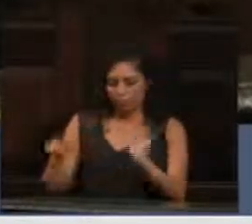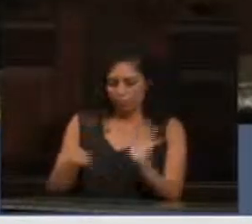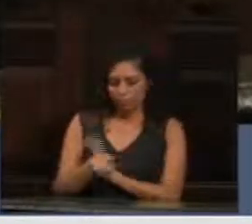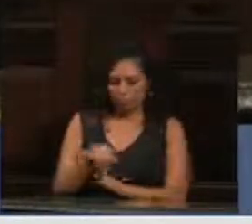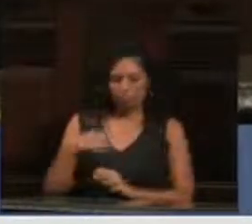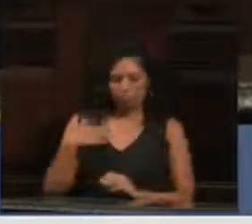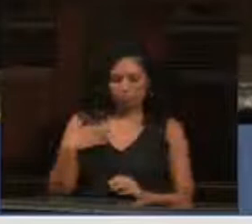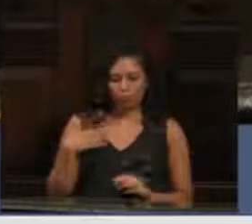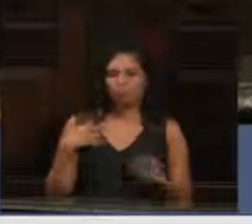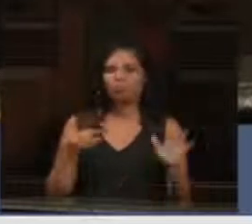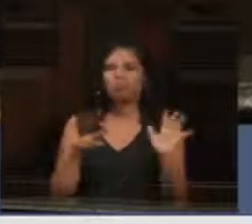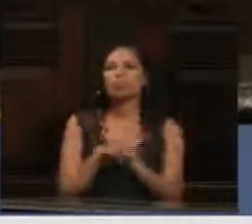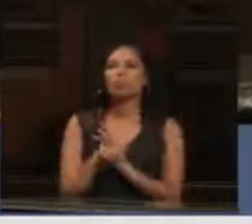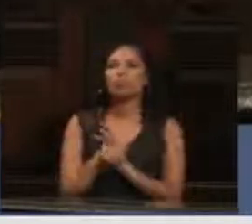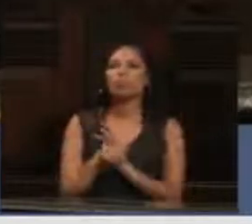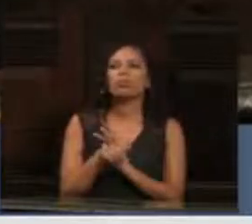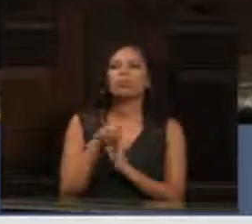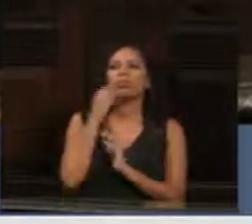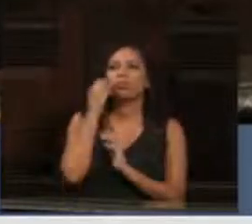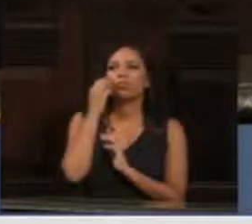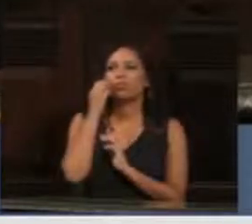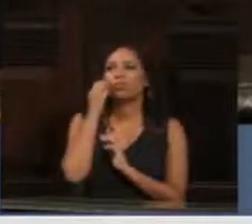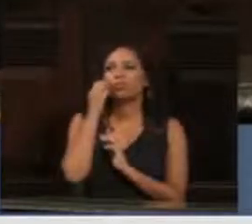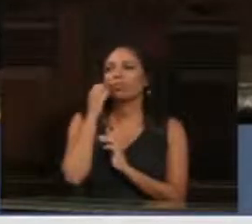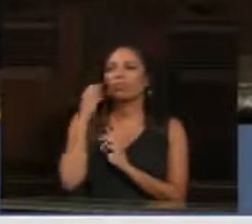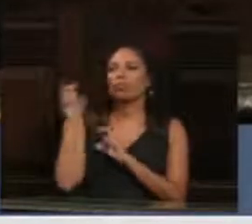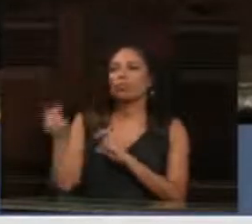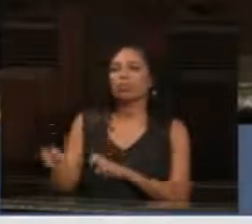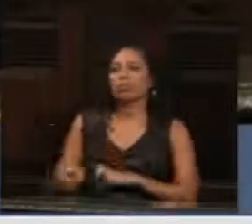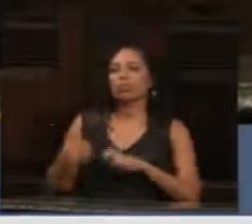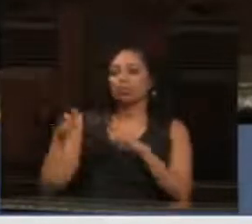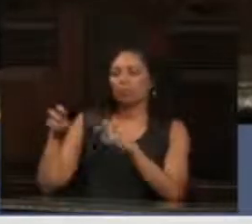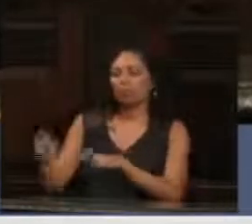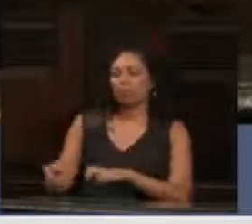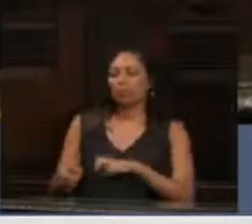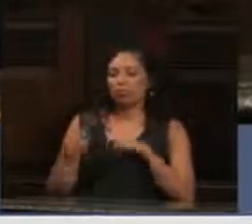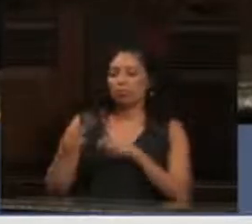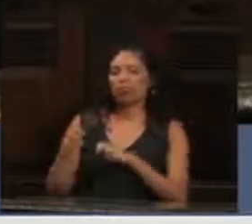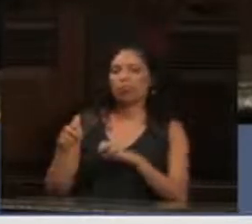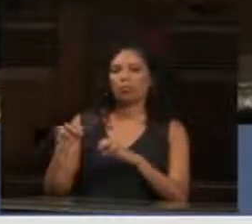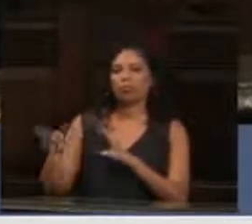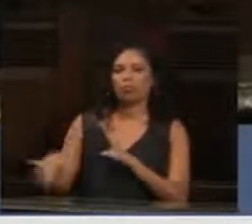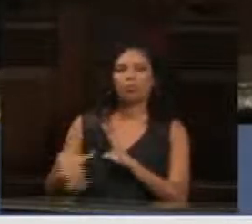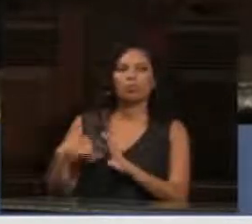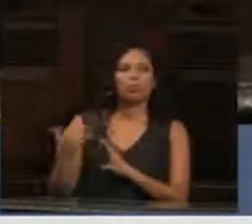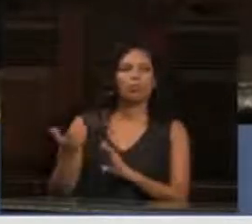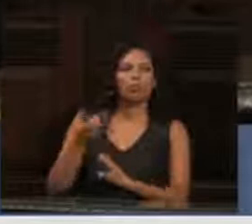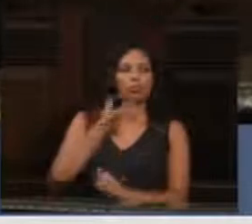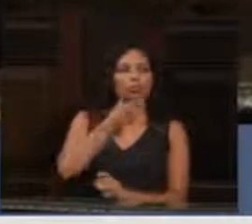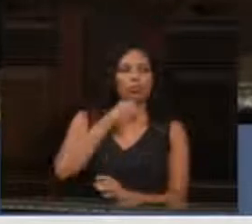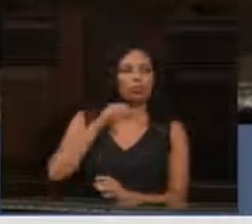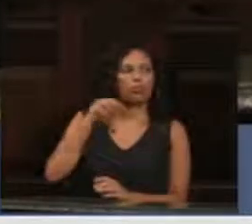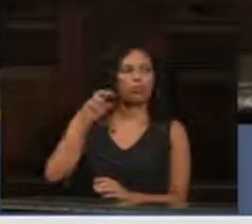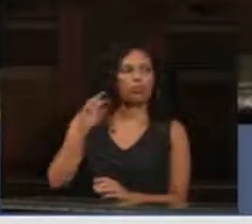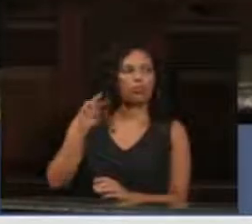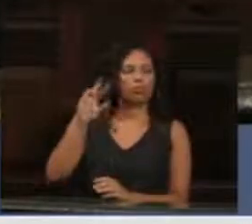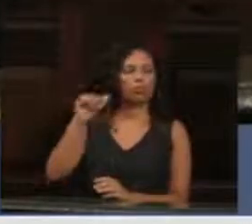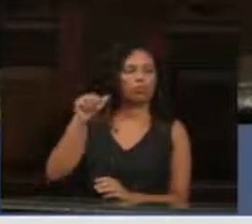levantei ao secretário de Fazenda, senhor Luiz Cláudio Carvalho, foi a